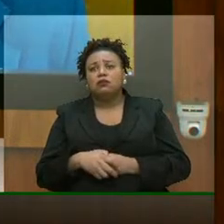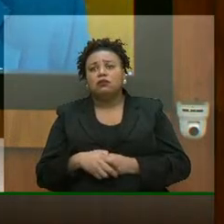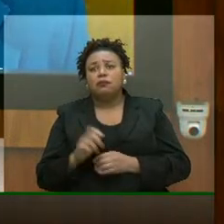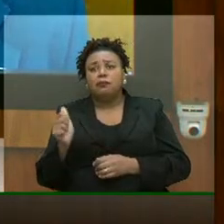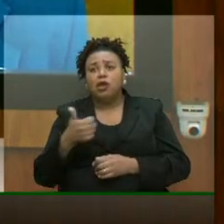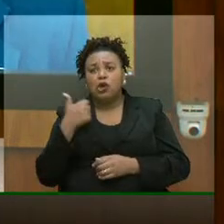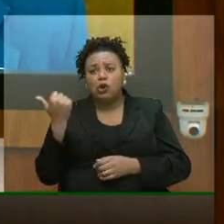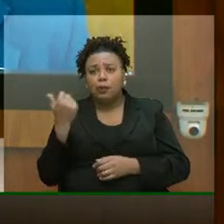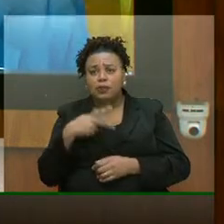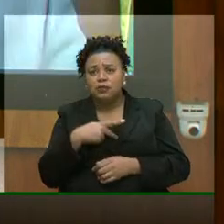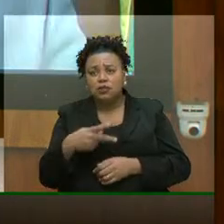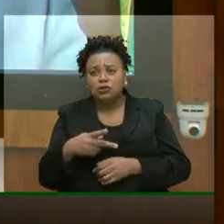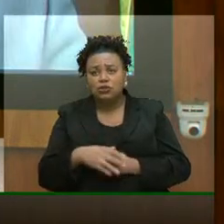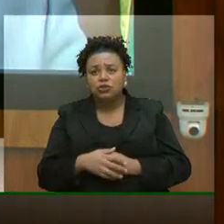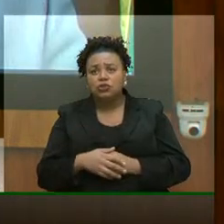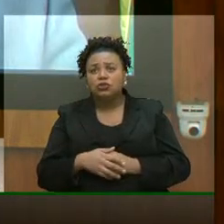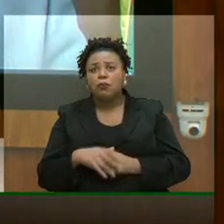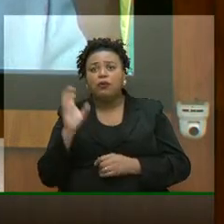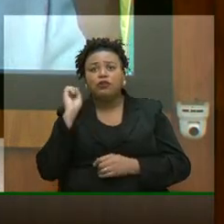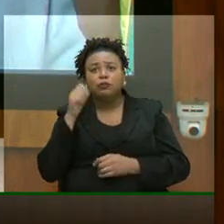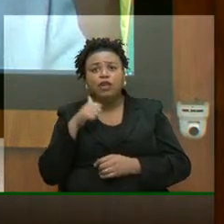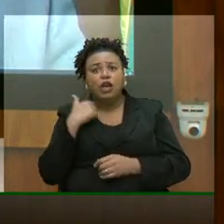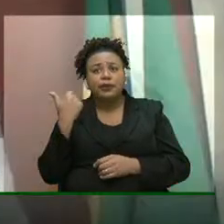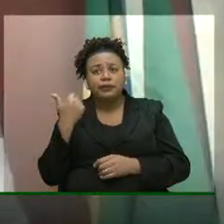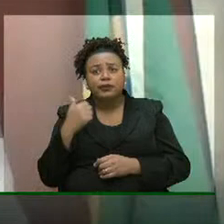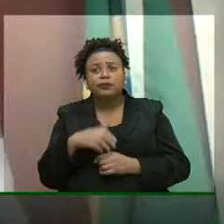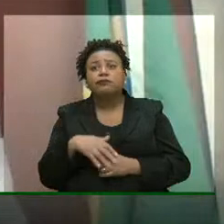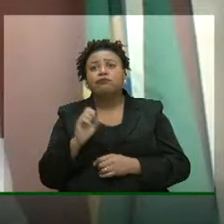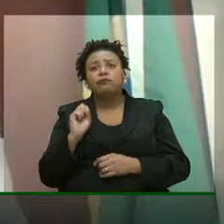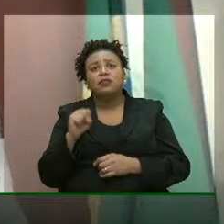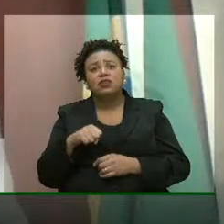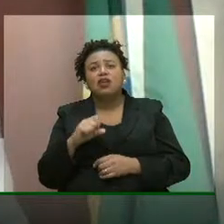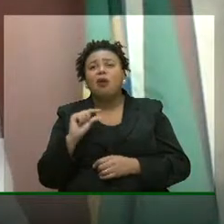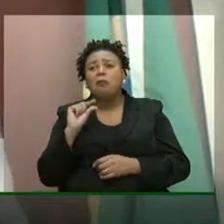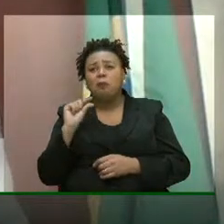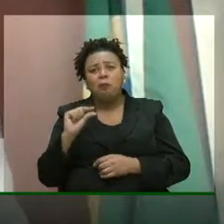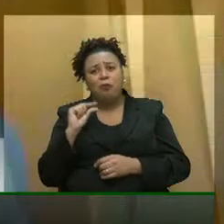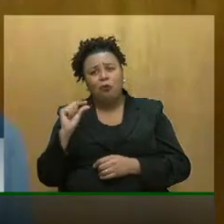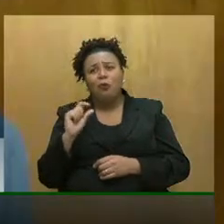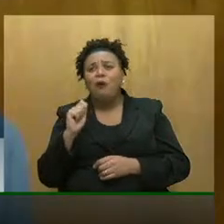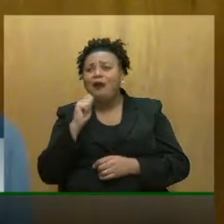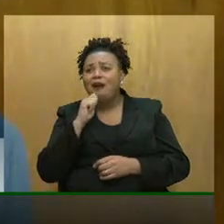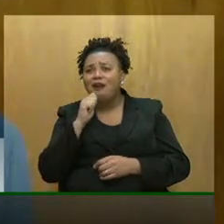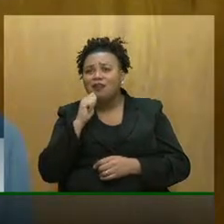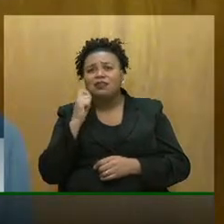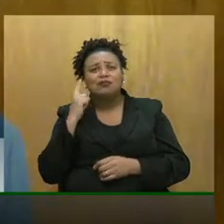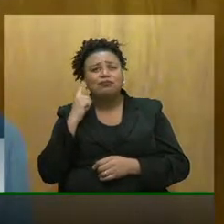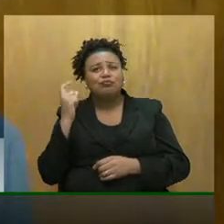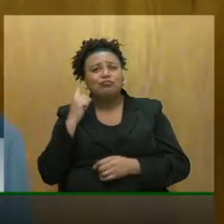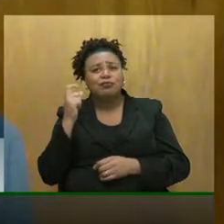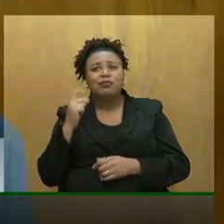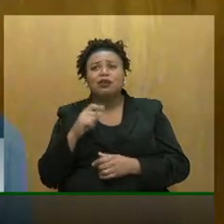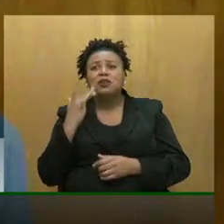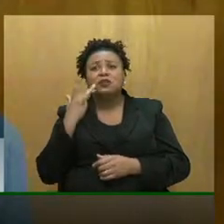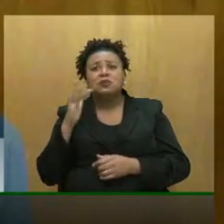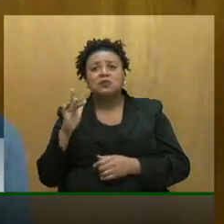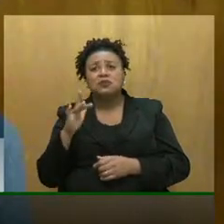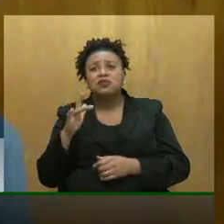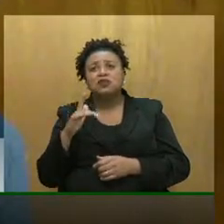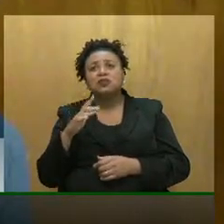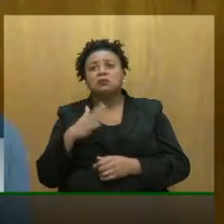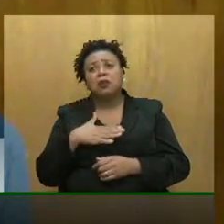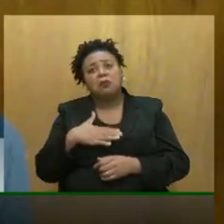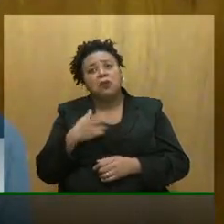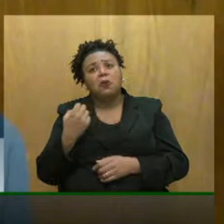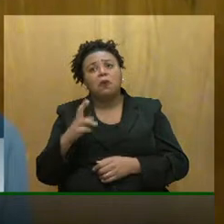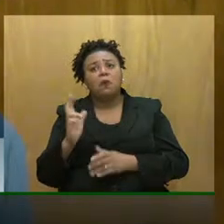Melhorou, presidente? Estou me ouvindo? Melhorou um pouco, mas ainda tá com o áudio, está bem baixo. Tá? Não sei se é só para mim